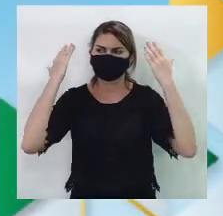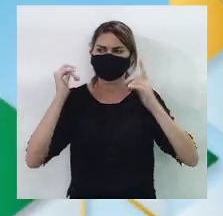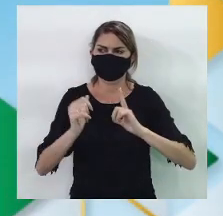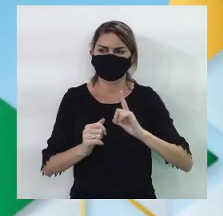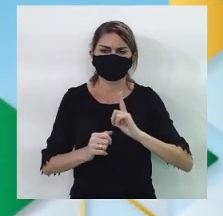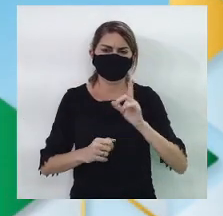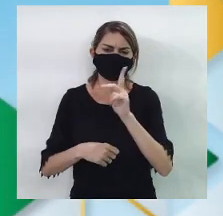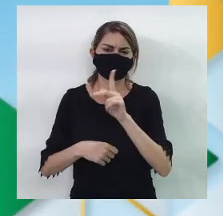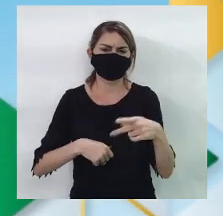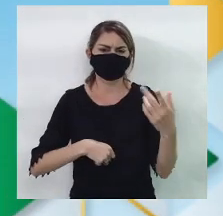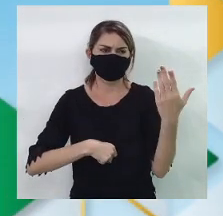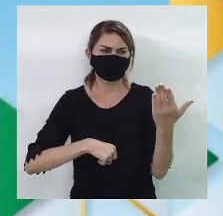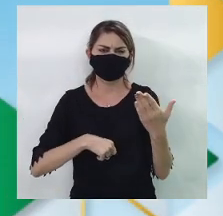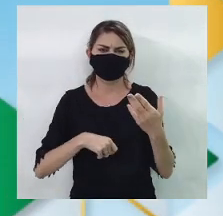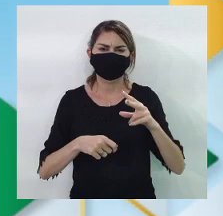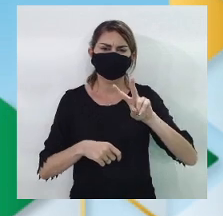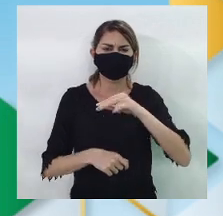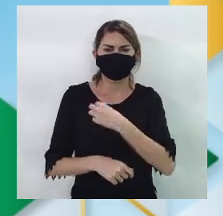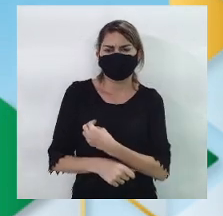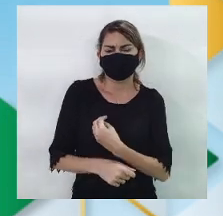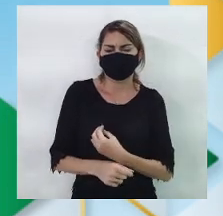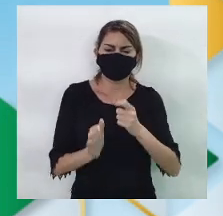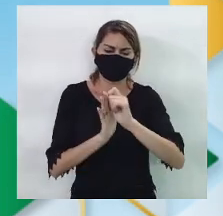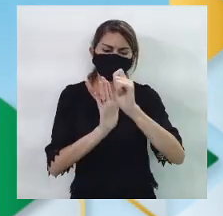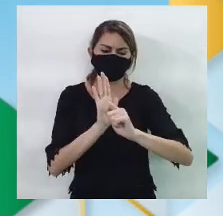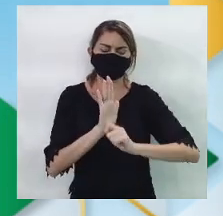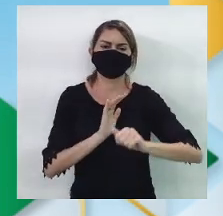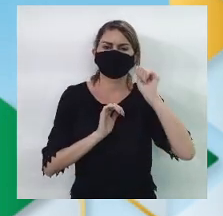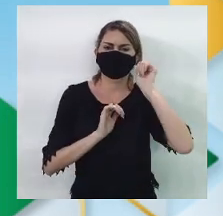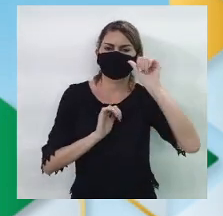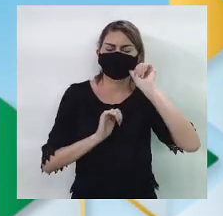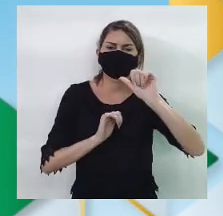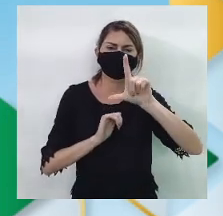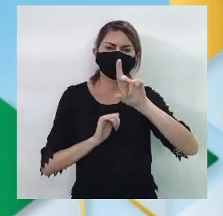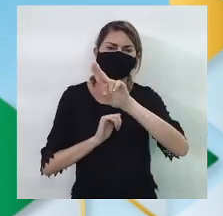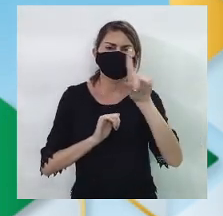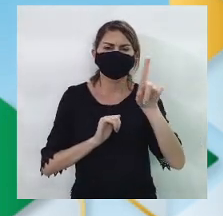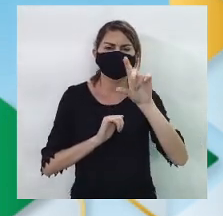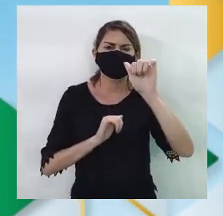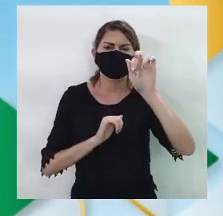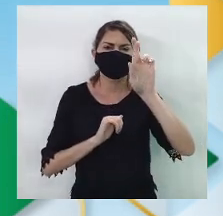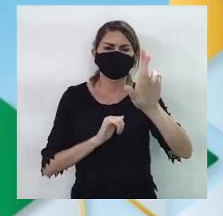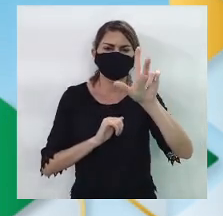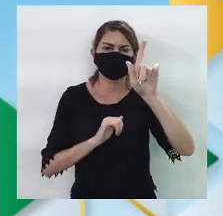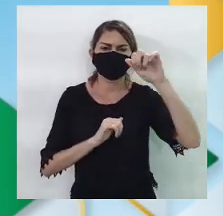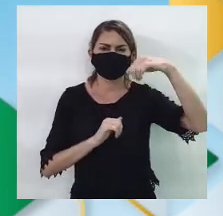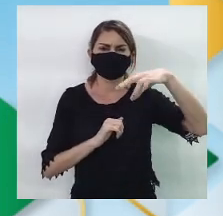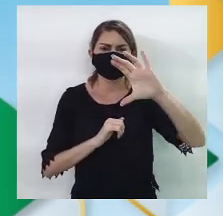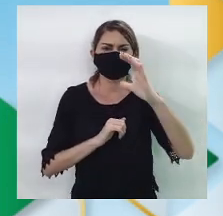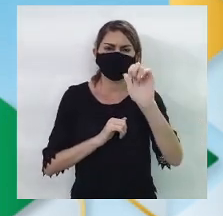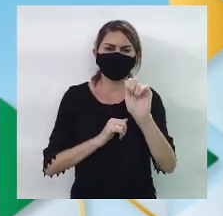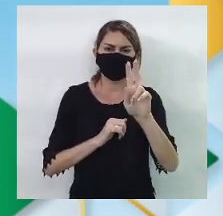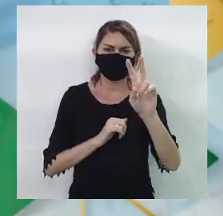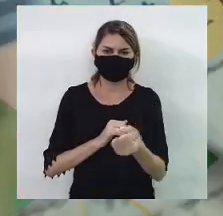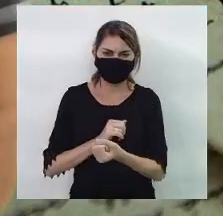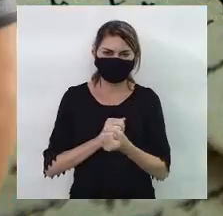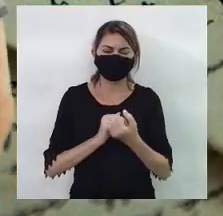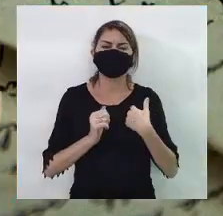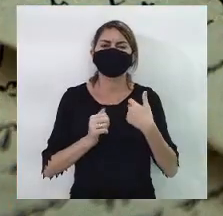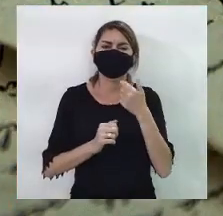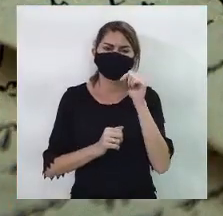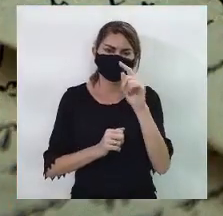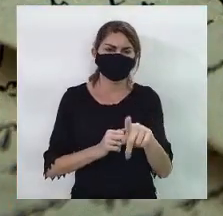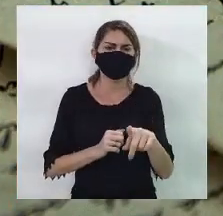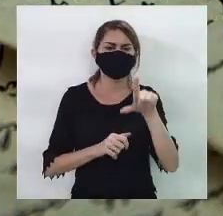aqui, professor? Vida e obra da escritora pernambucana Luzilá Gonçalves Ferreira. E justamente, professor,